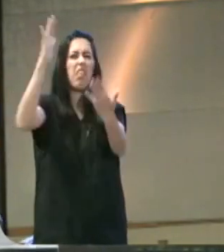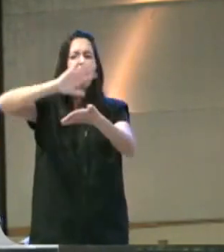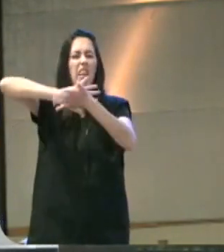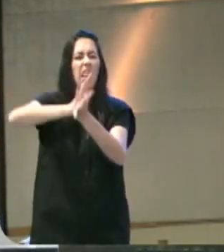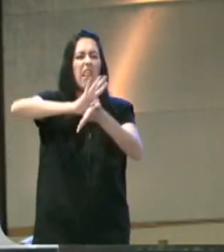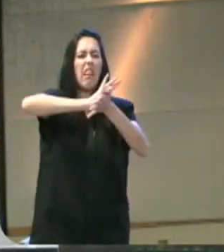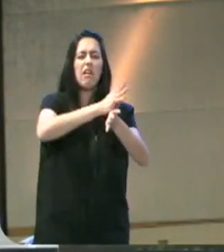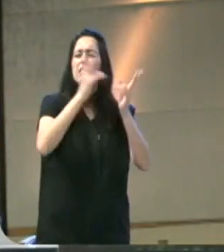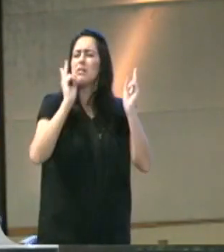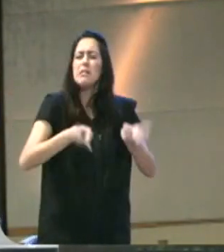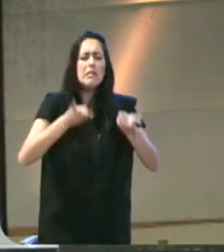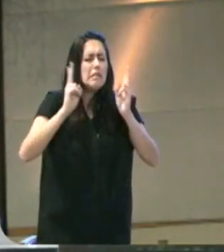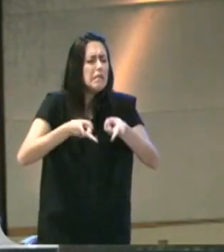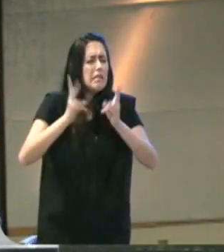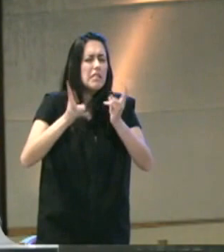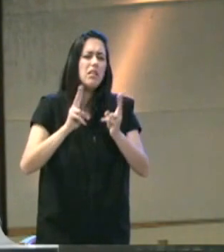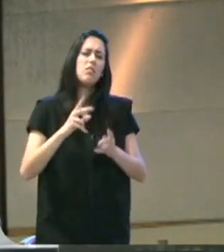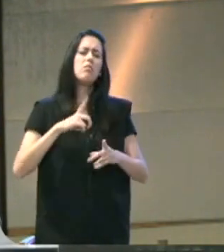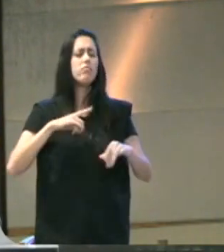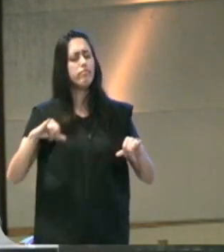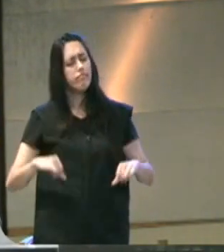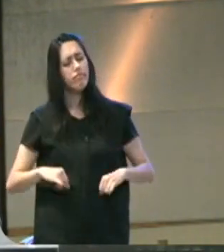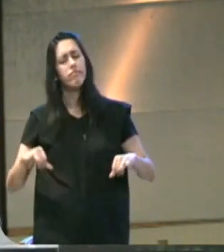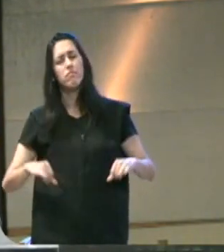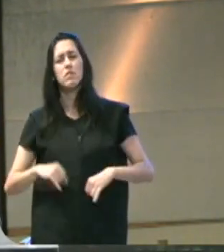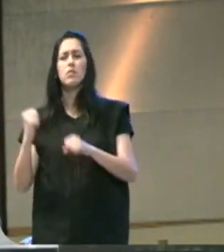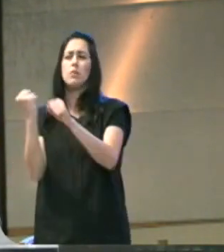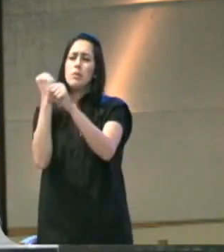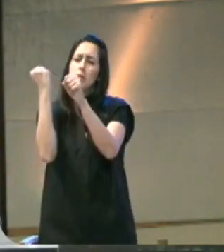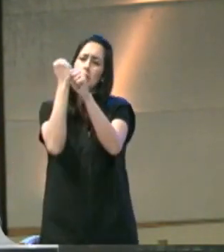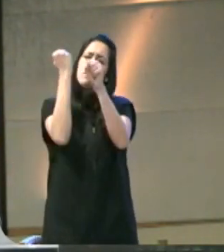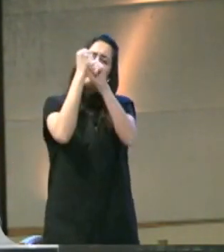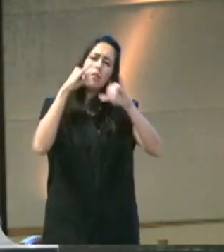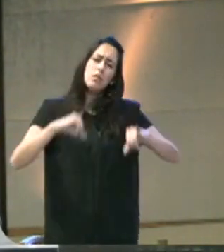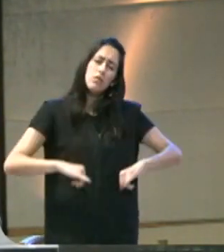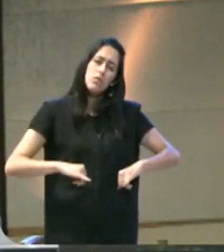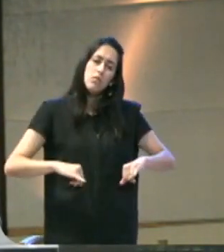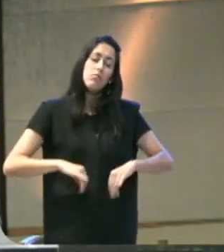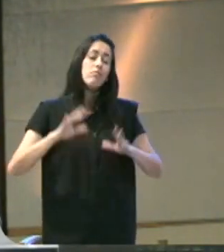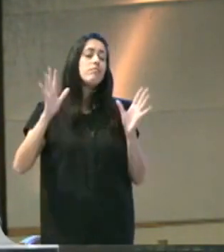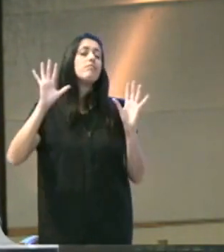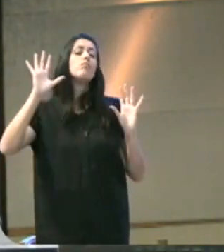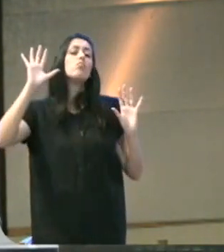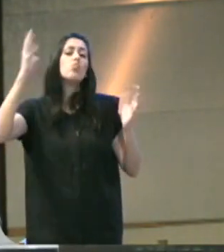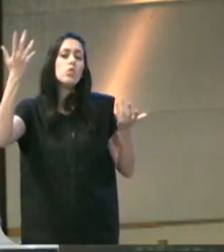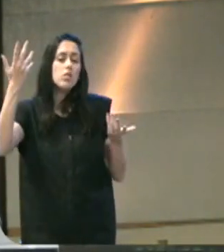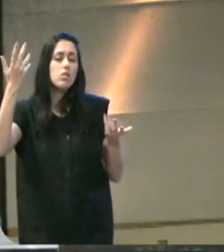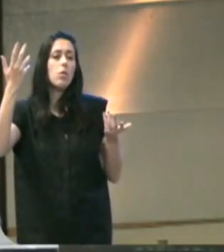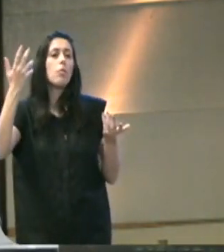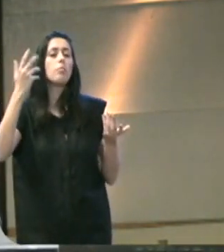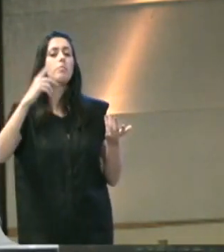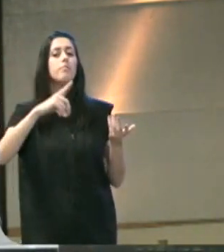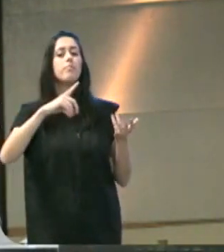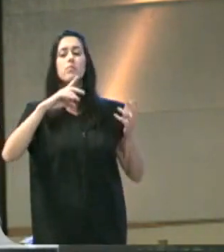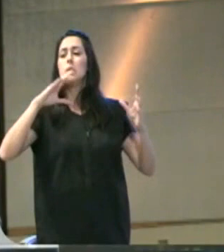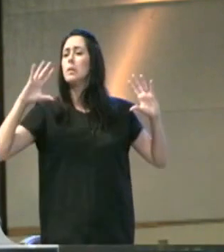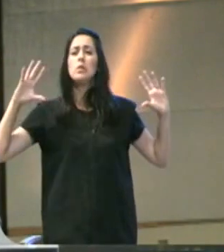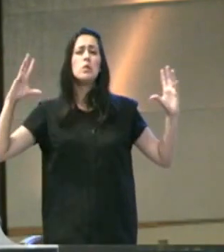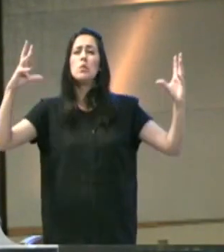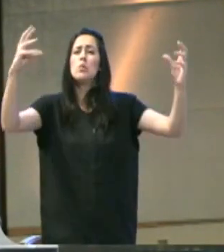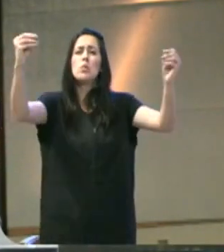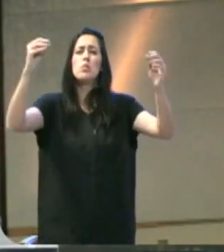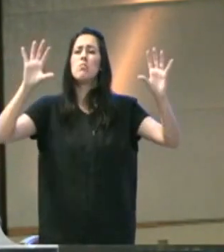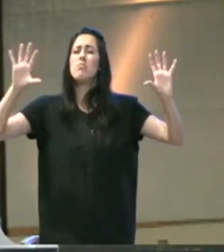Até o dia que houve um grande acidente na outra aldeia. E toda a aldeia foi destruída com